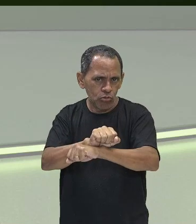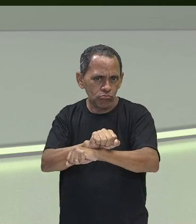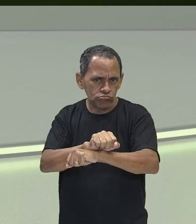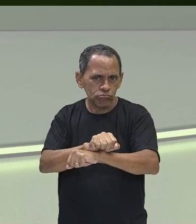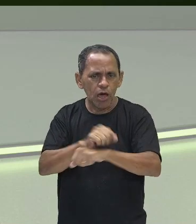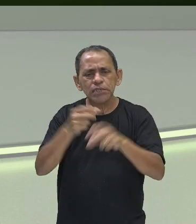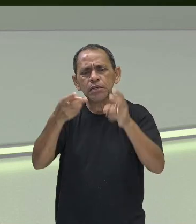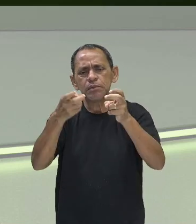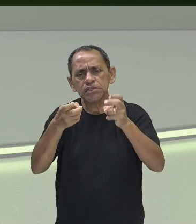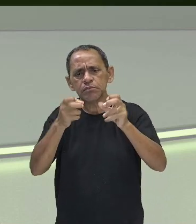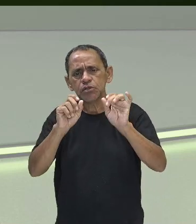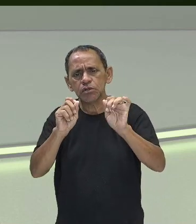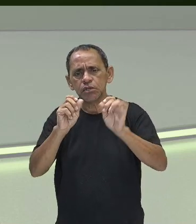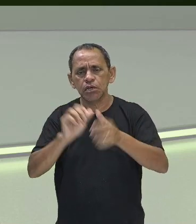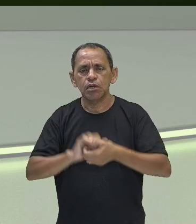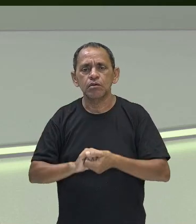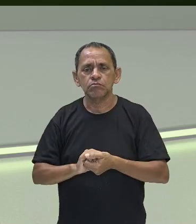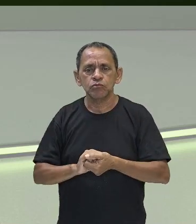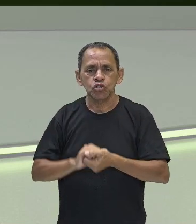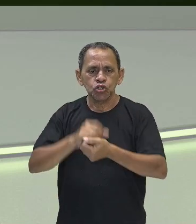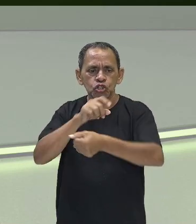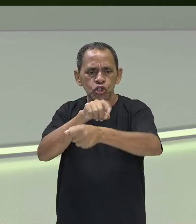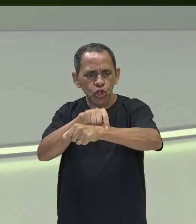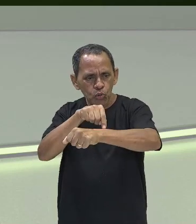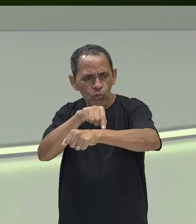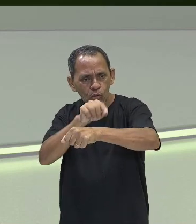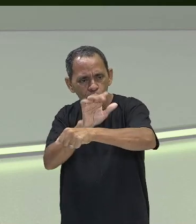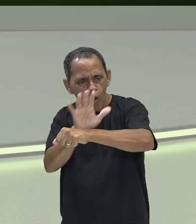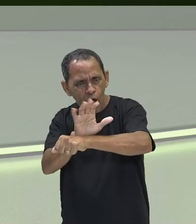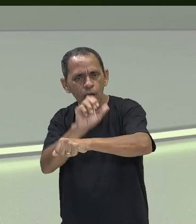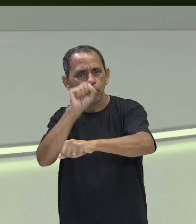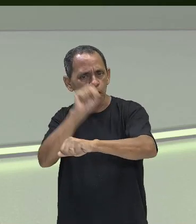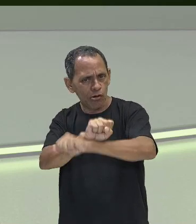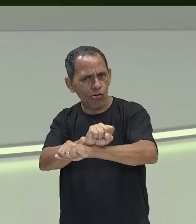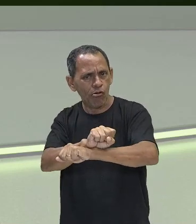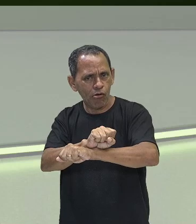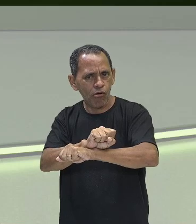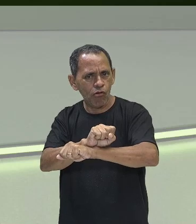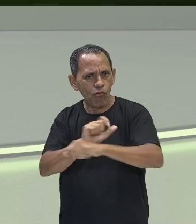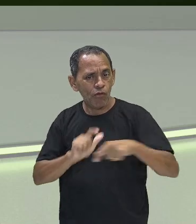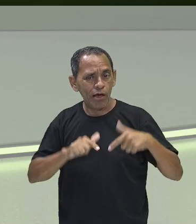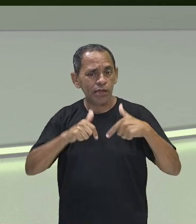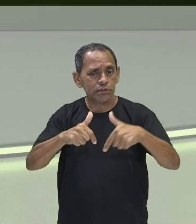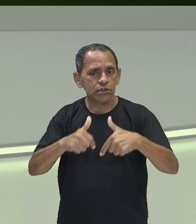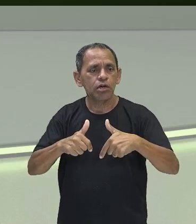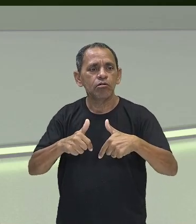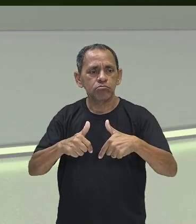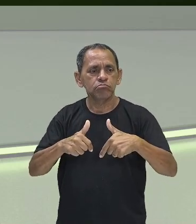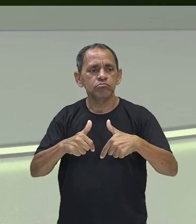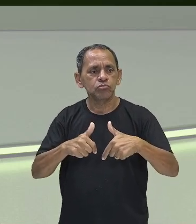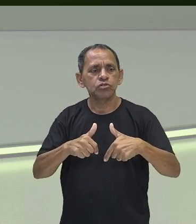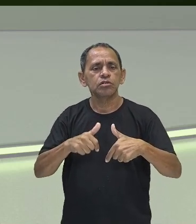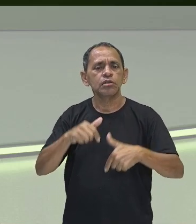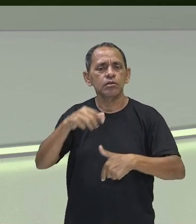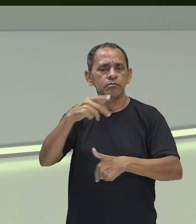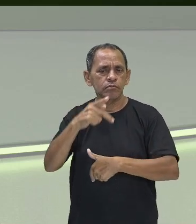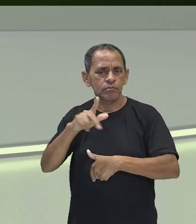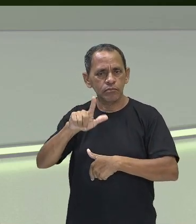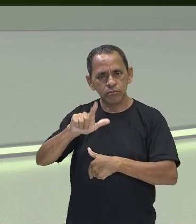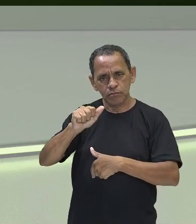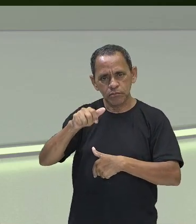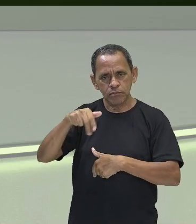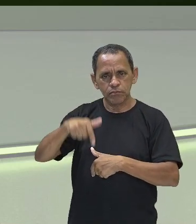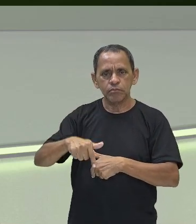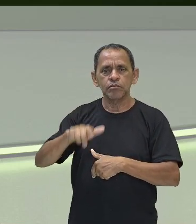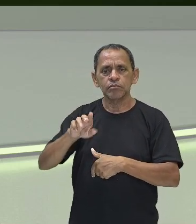né, aquele fluxo sanguíneo, ali foi a ação das plaquetas, que montaram uma trama